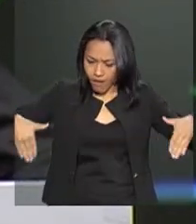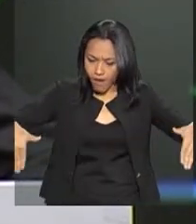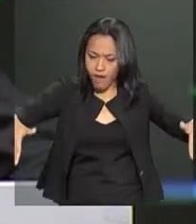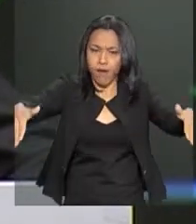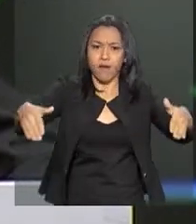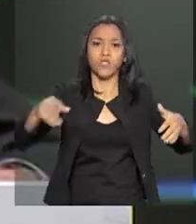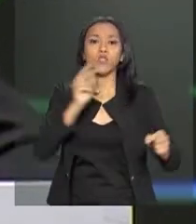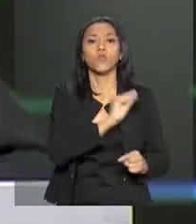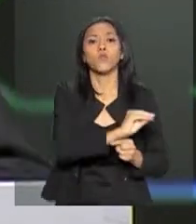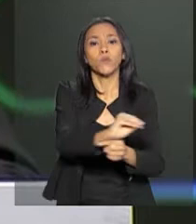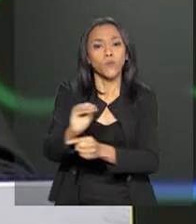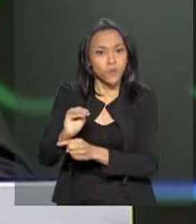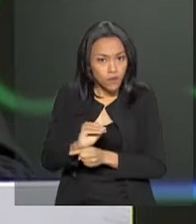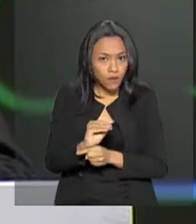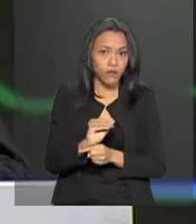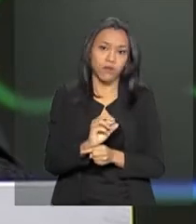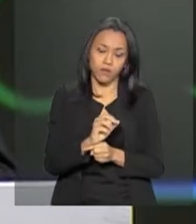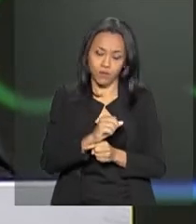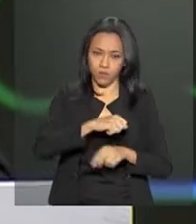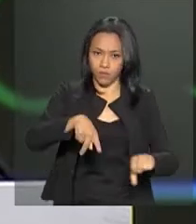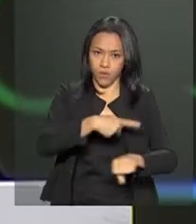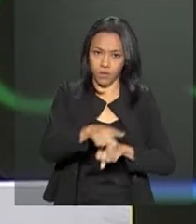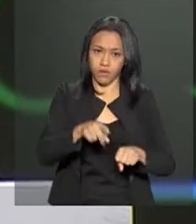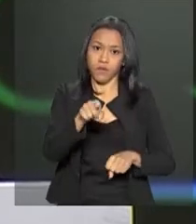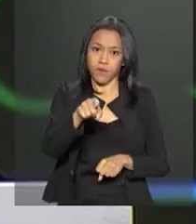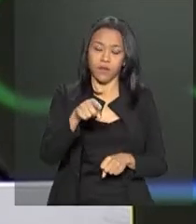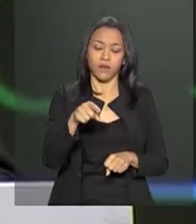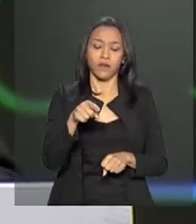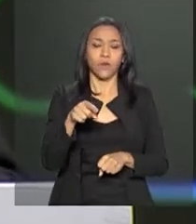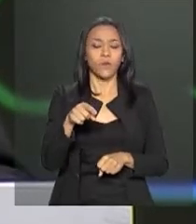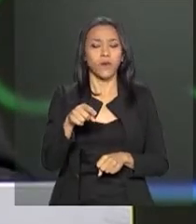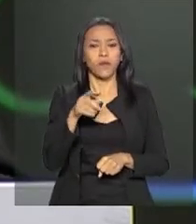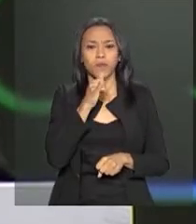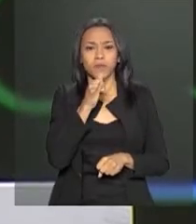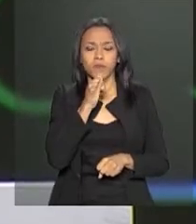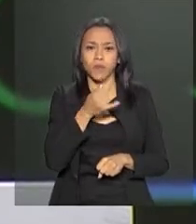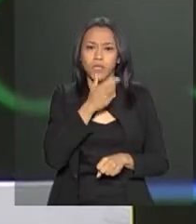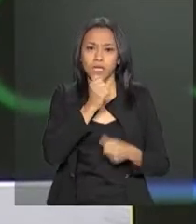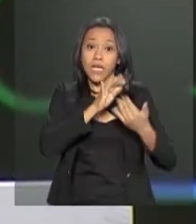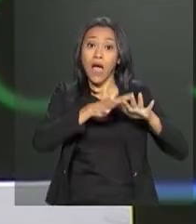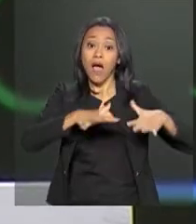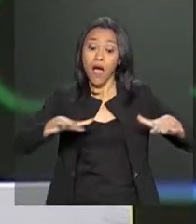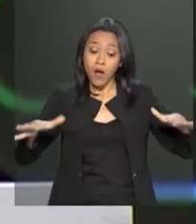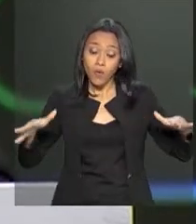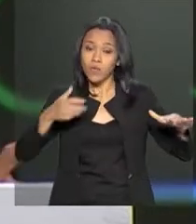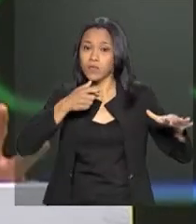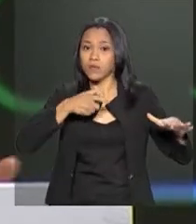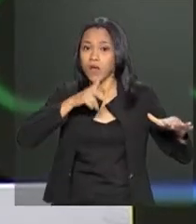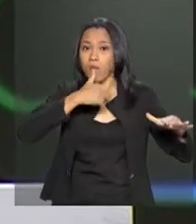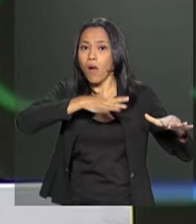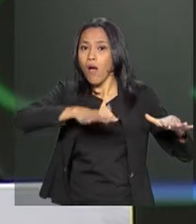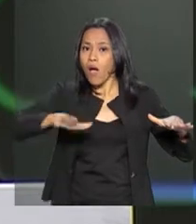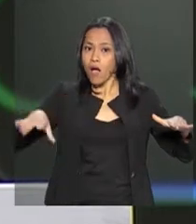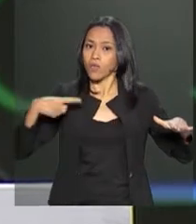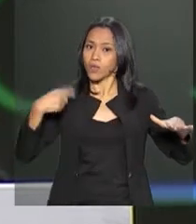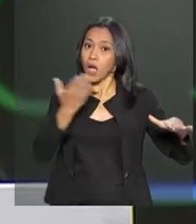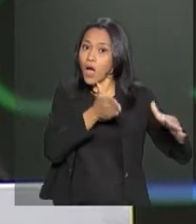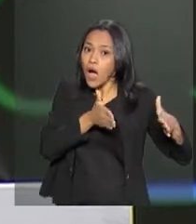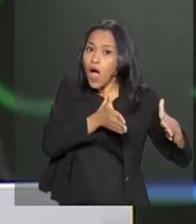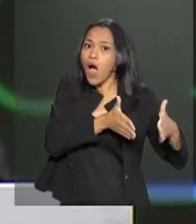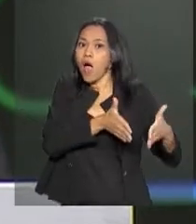basta dizer que na na questão da preservação das águas marinhas nós ampliamos essa preservação